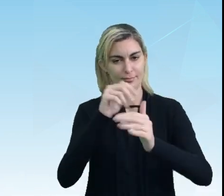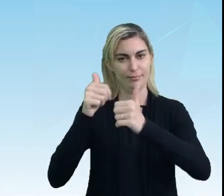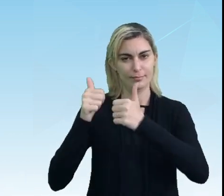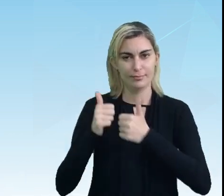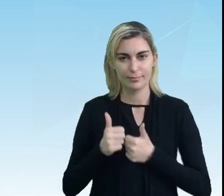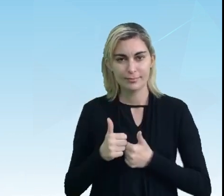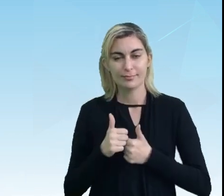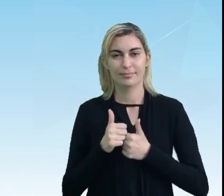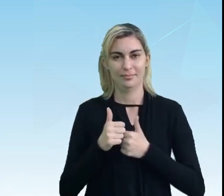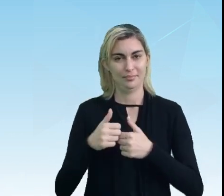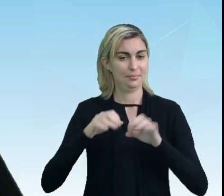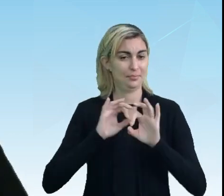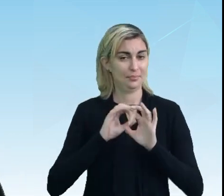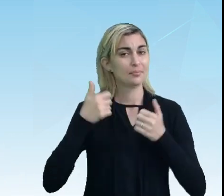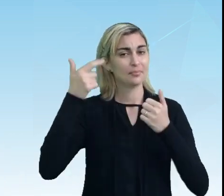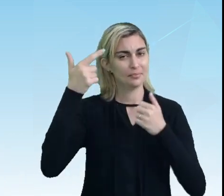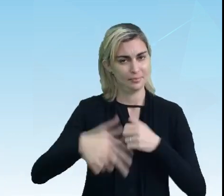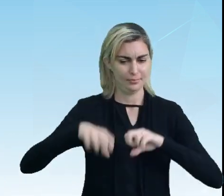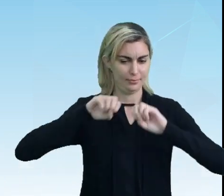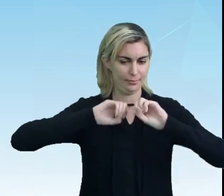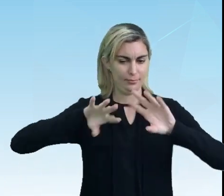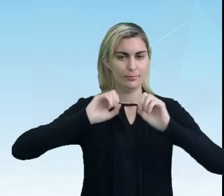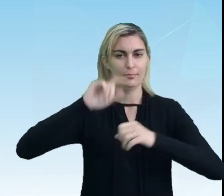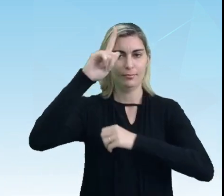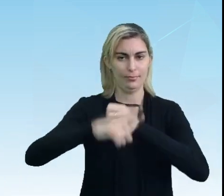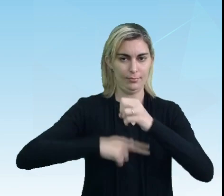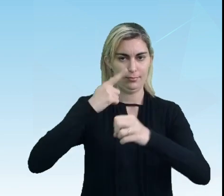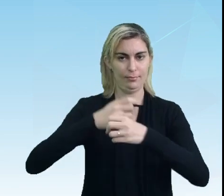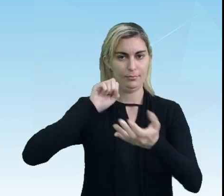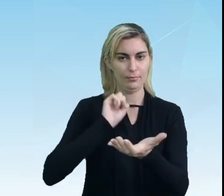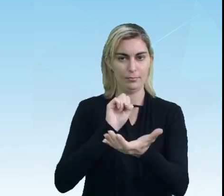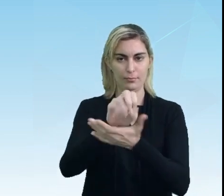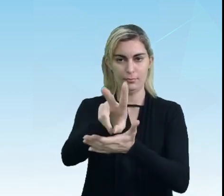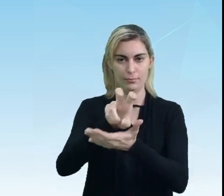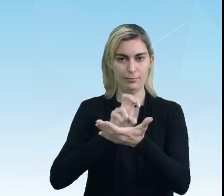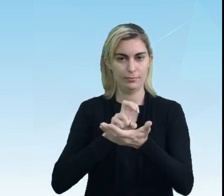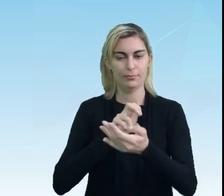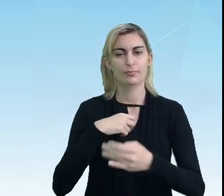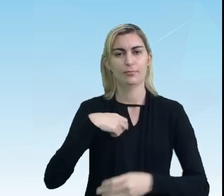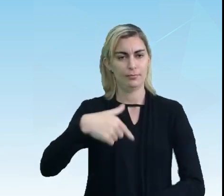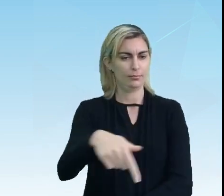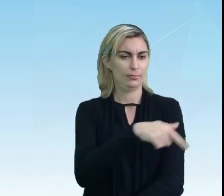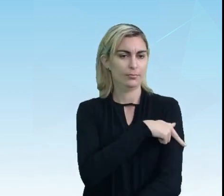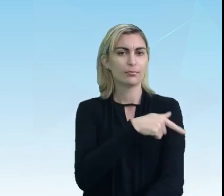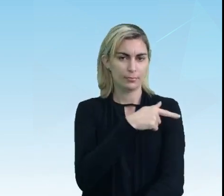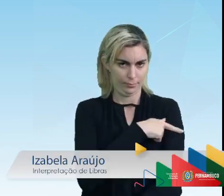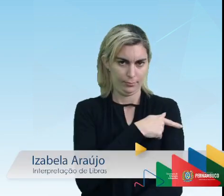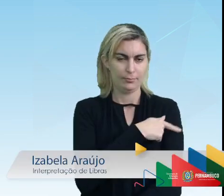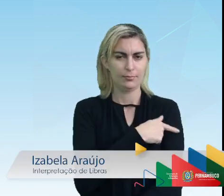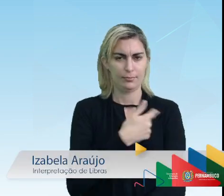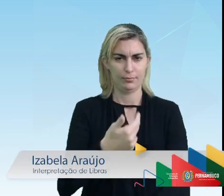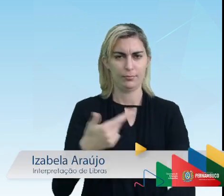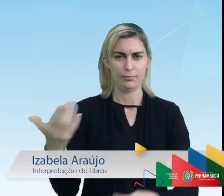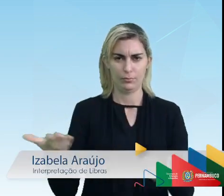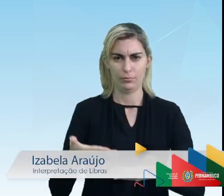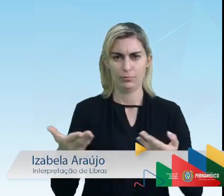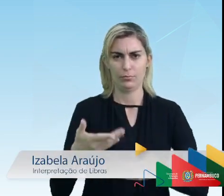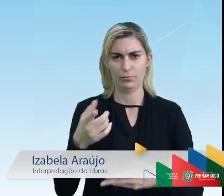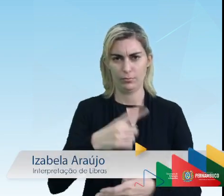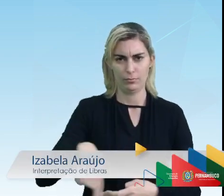Olá, meus amores! Mais uma aula de Geografia pela EducaPE, do 7º ano do ensino fundamental. Hoje é a